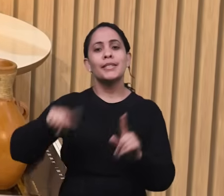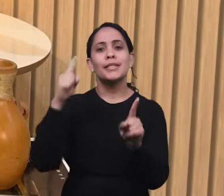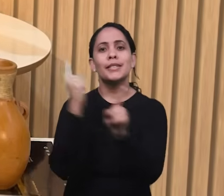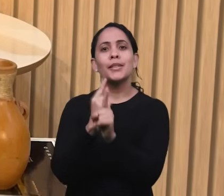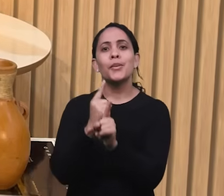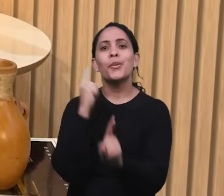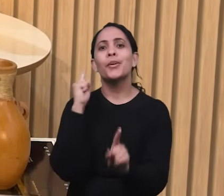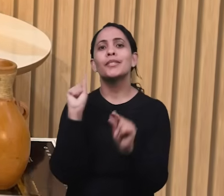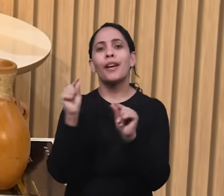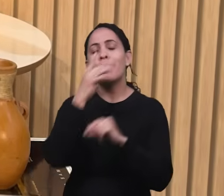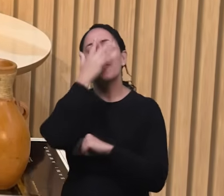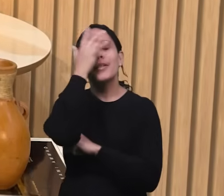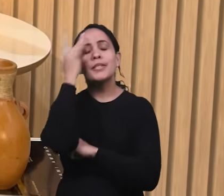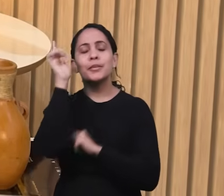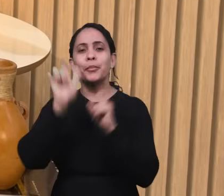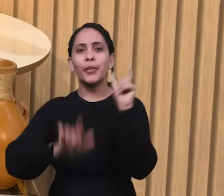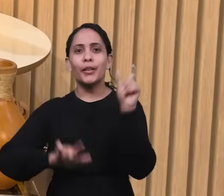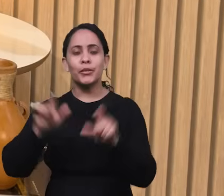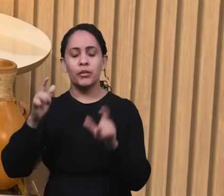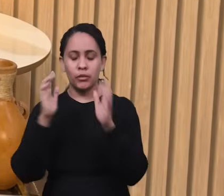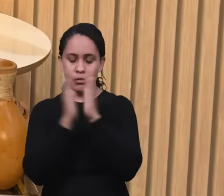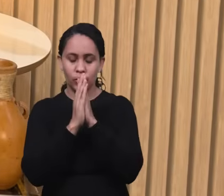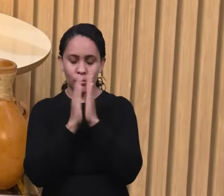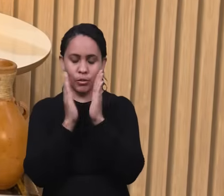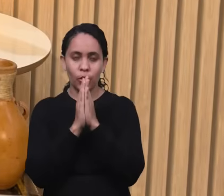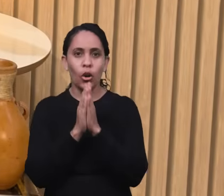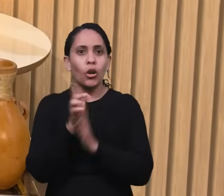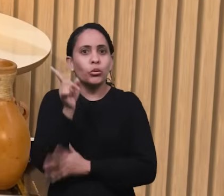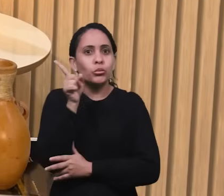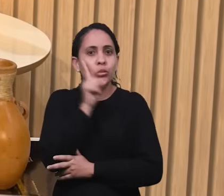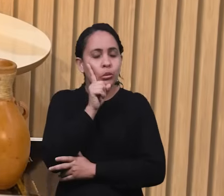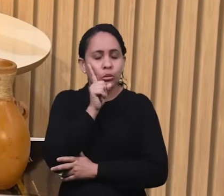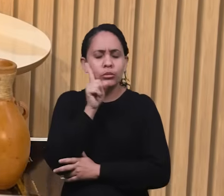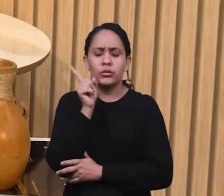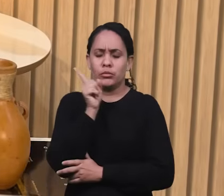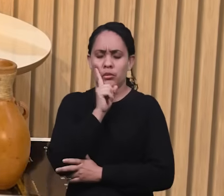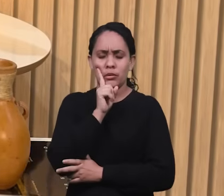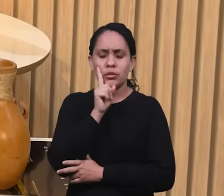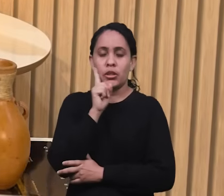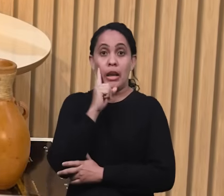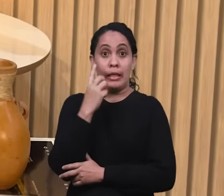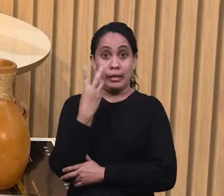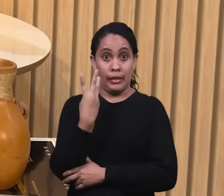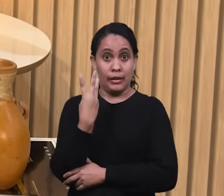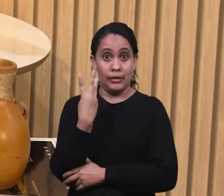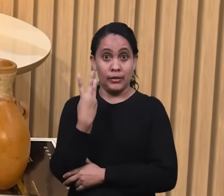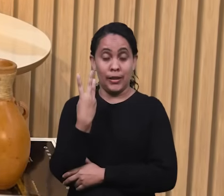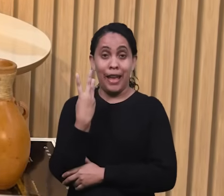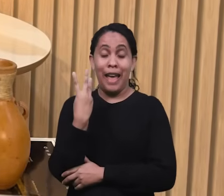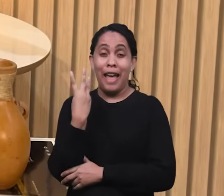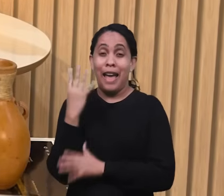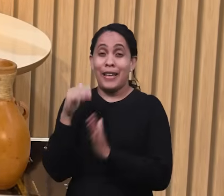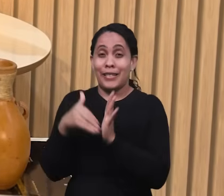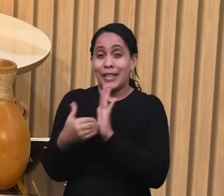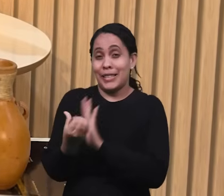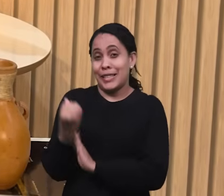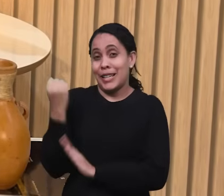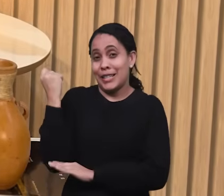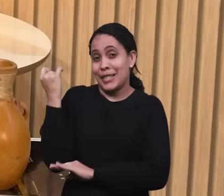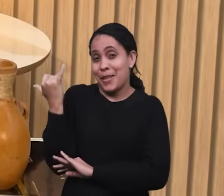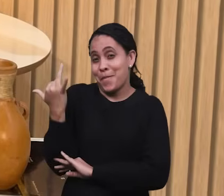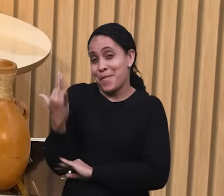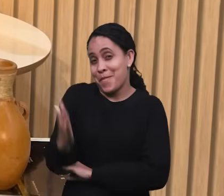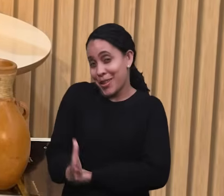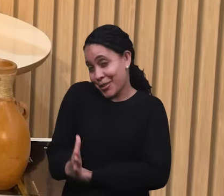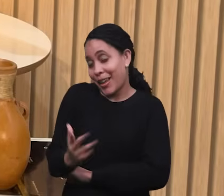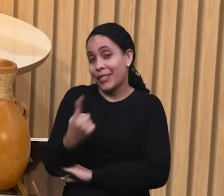que oram todos os dias, de 3 horas da manhã às 6 horas da manhã, eles disseram: vocês